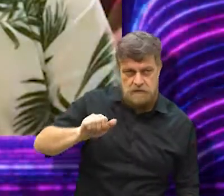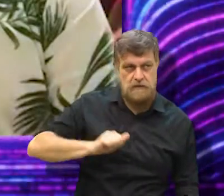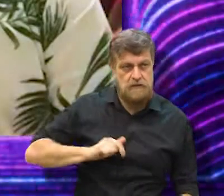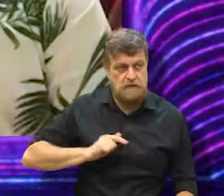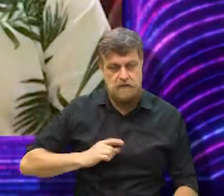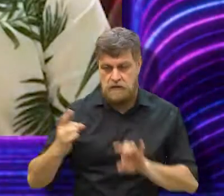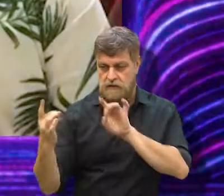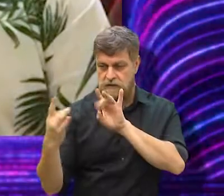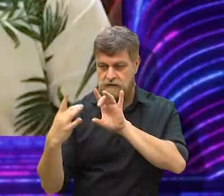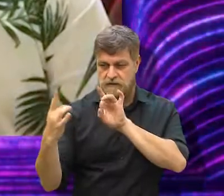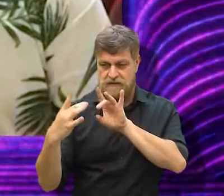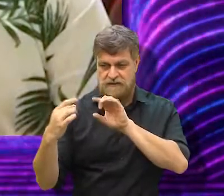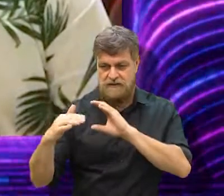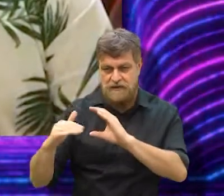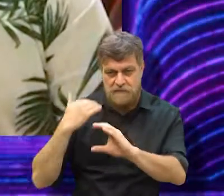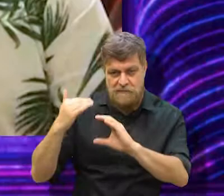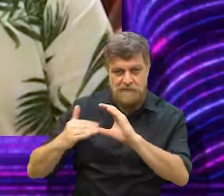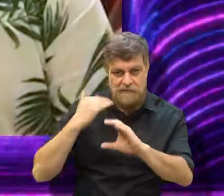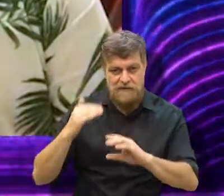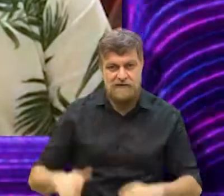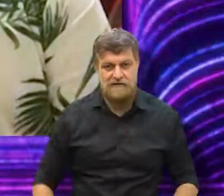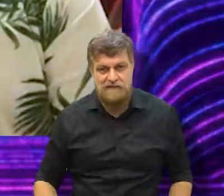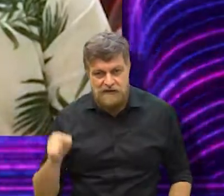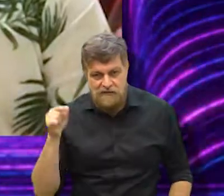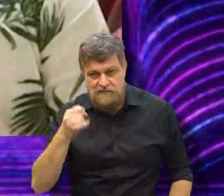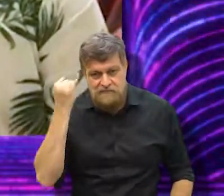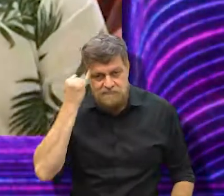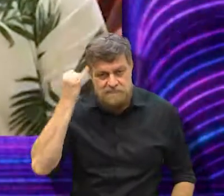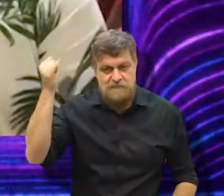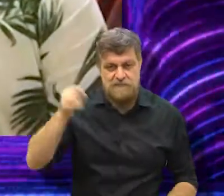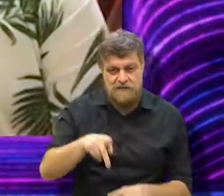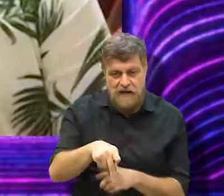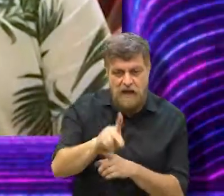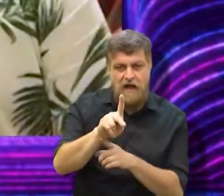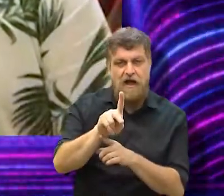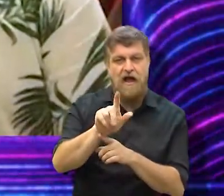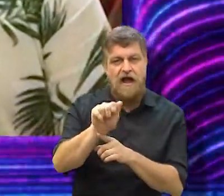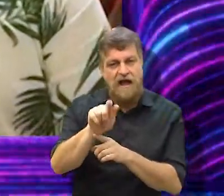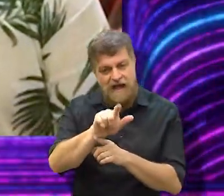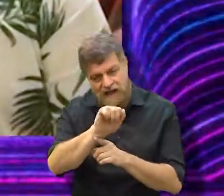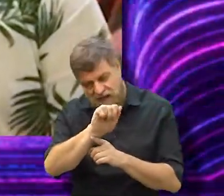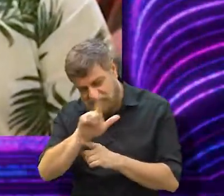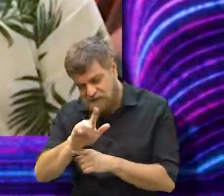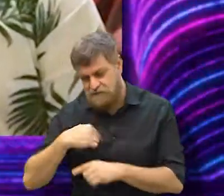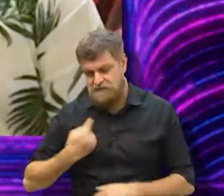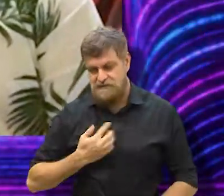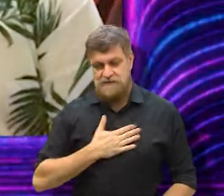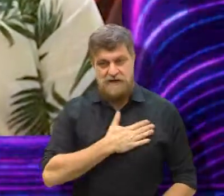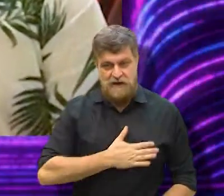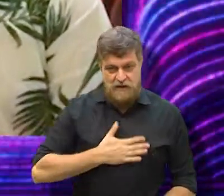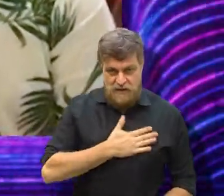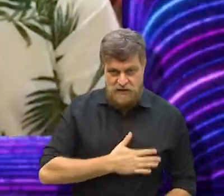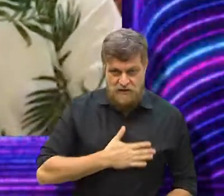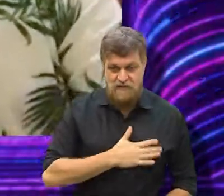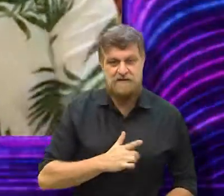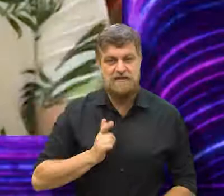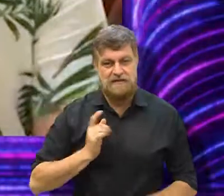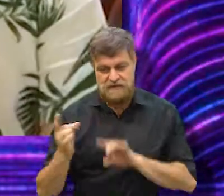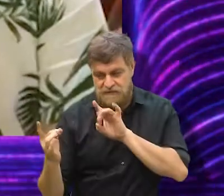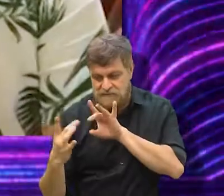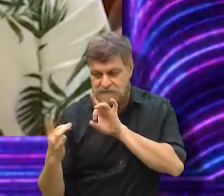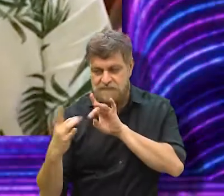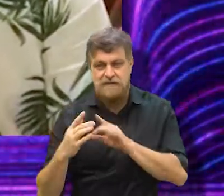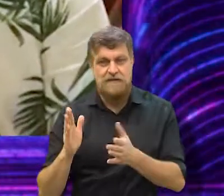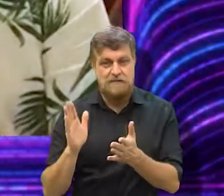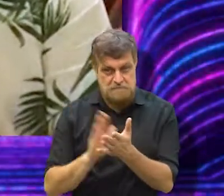falam, tem pessoas que mandam mensagem. Olha, eu seja o criador do Khalil, a gente gosta muito. Tem muita gente que gosta, a gente recebe mensagem de